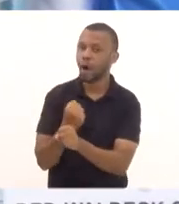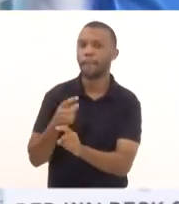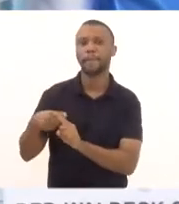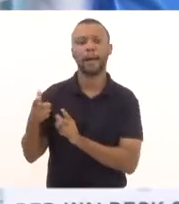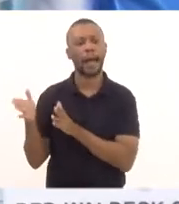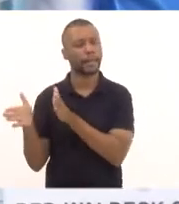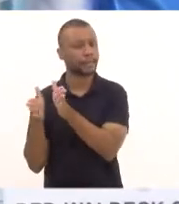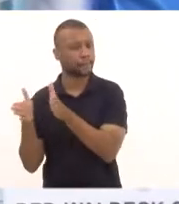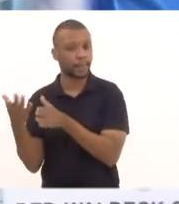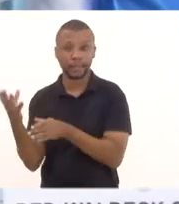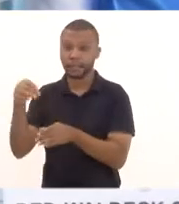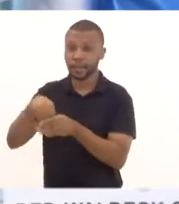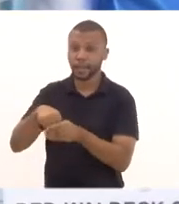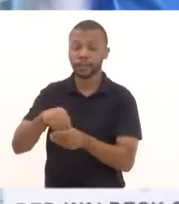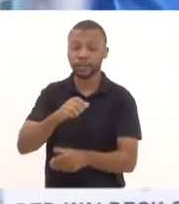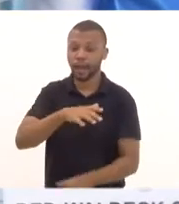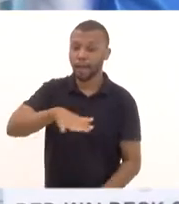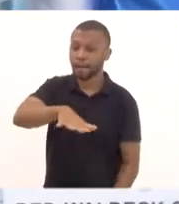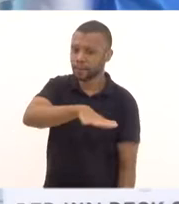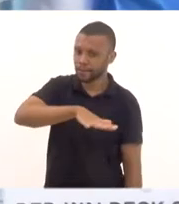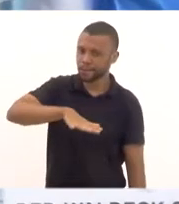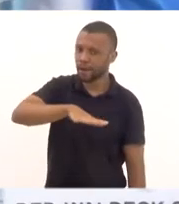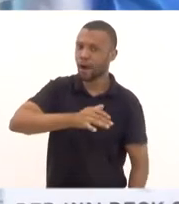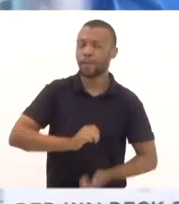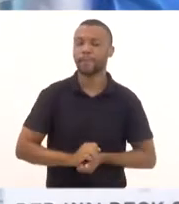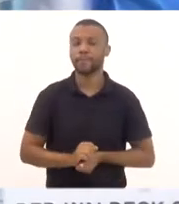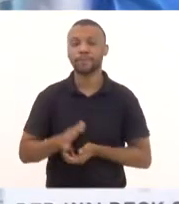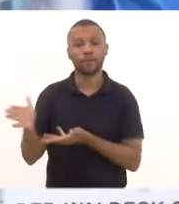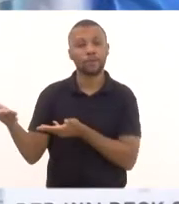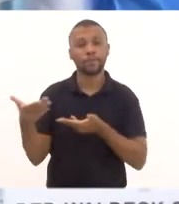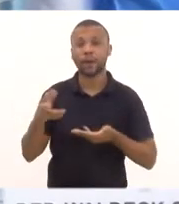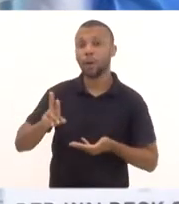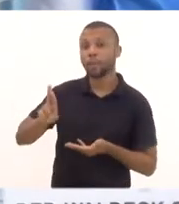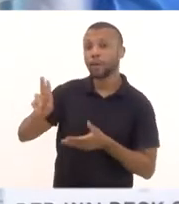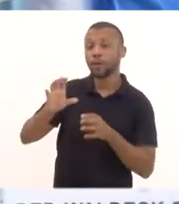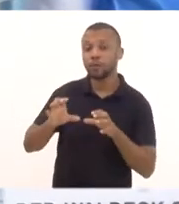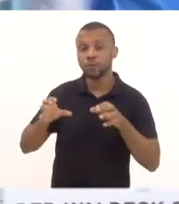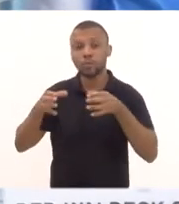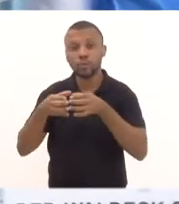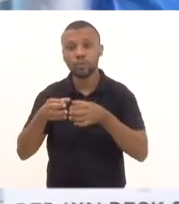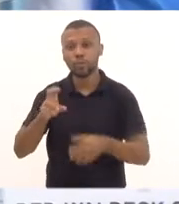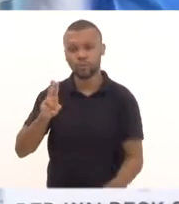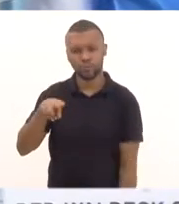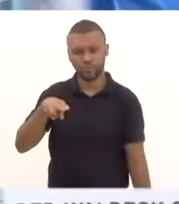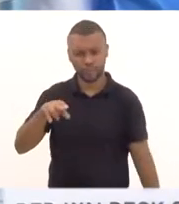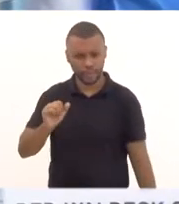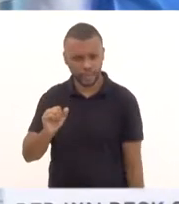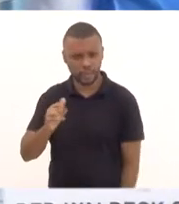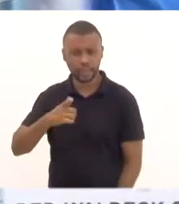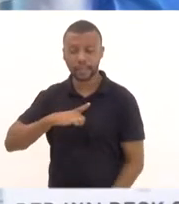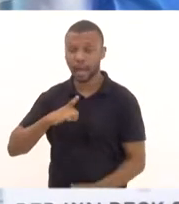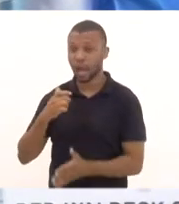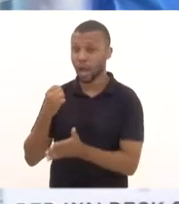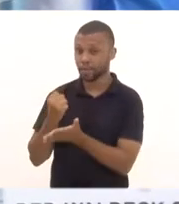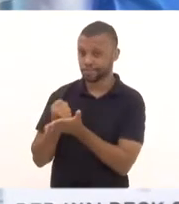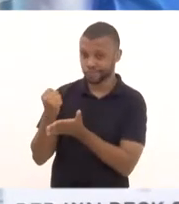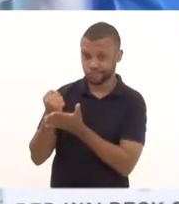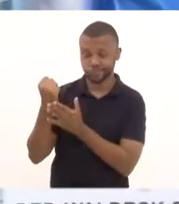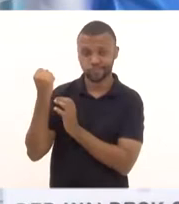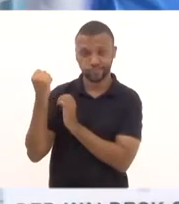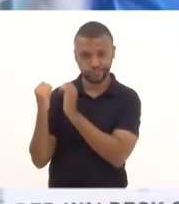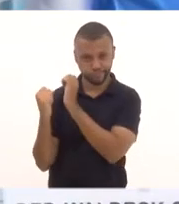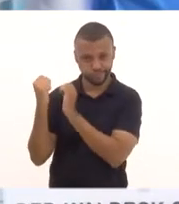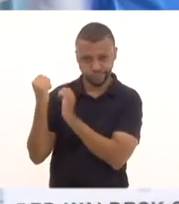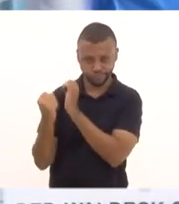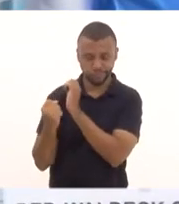plataformas convidar o representante do grupo Gone né que envolvem o consórcio formado pela japonesa